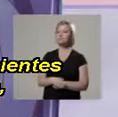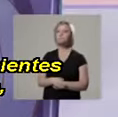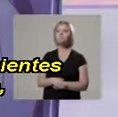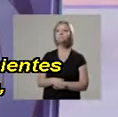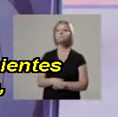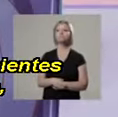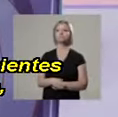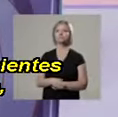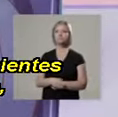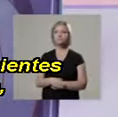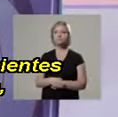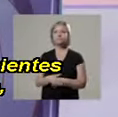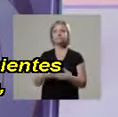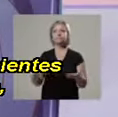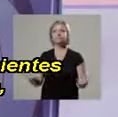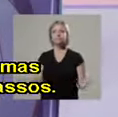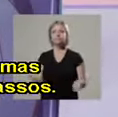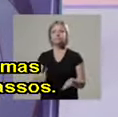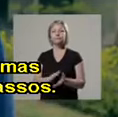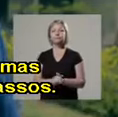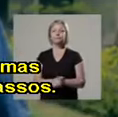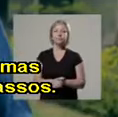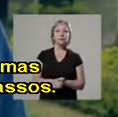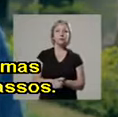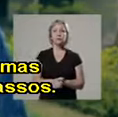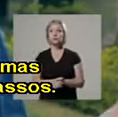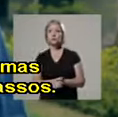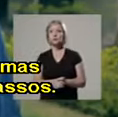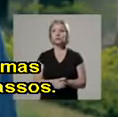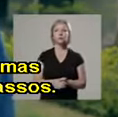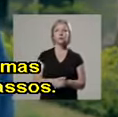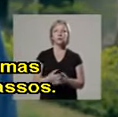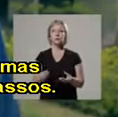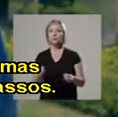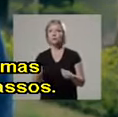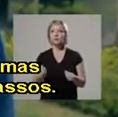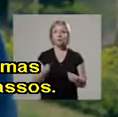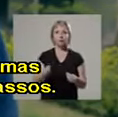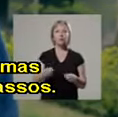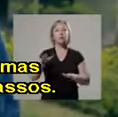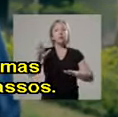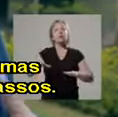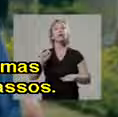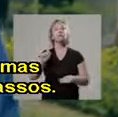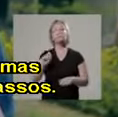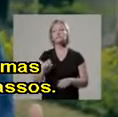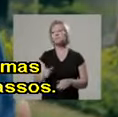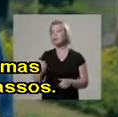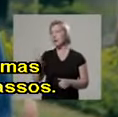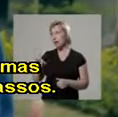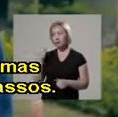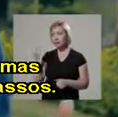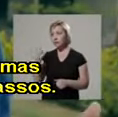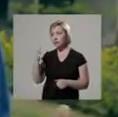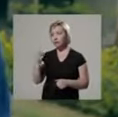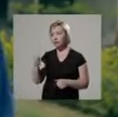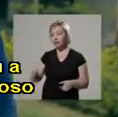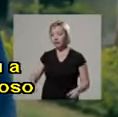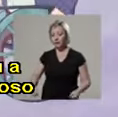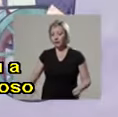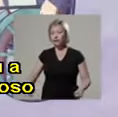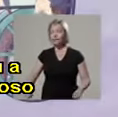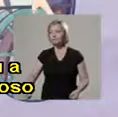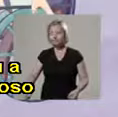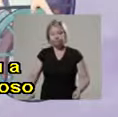então, alguns deficientes têm essa situação, usa cadeira de roda, mas pode dar 2 ou 3